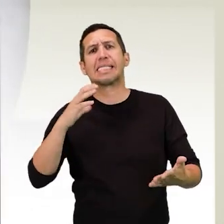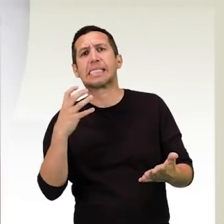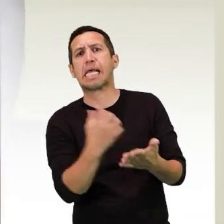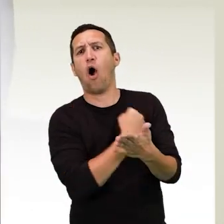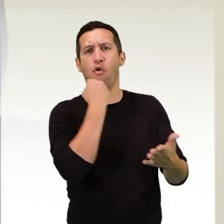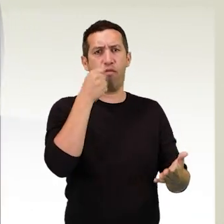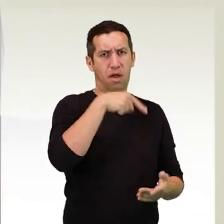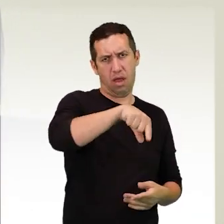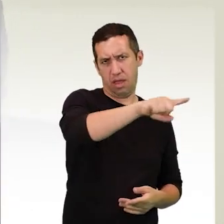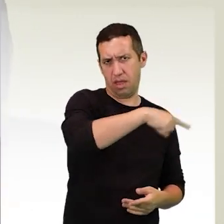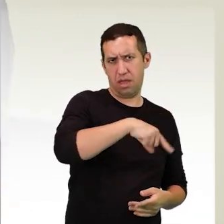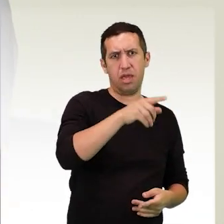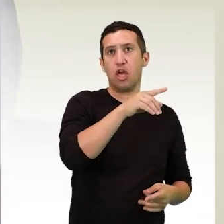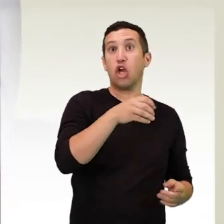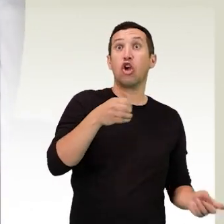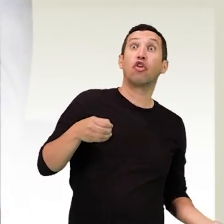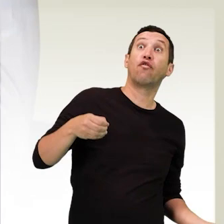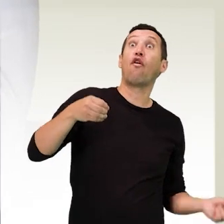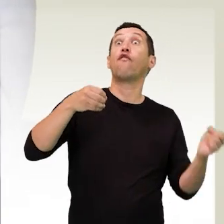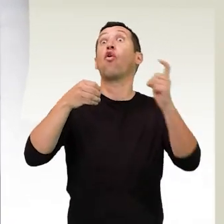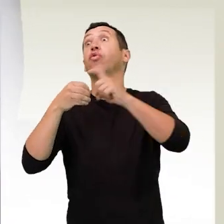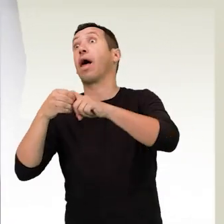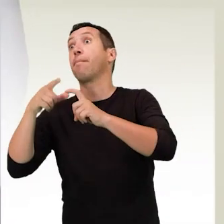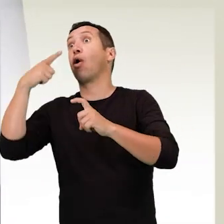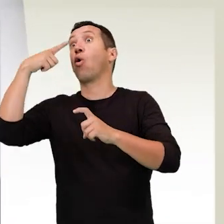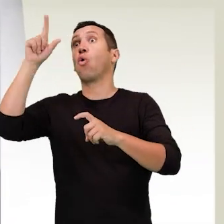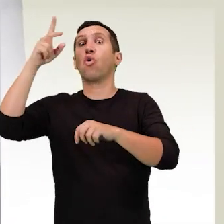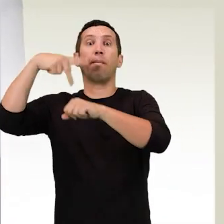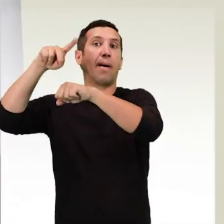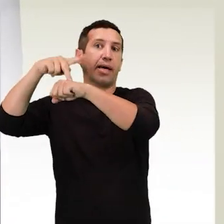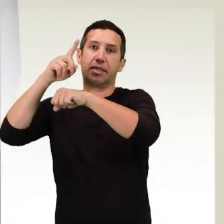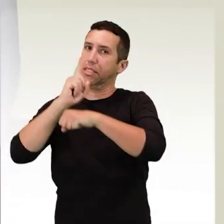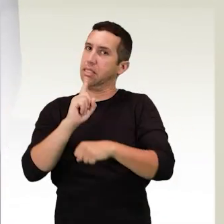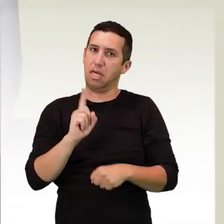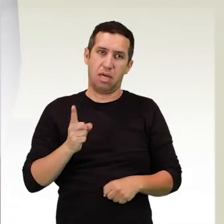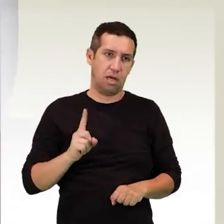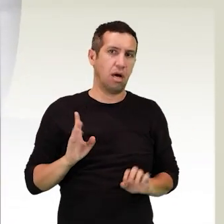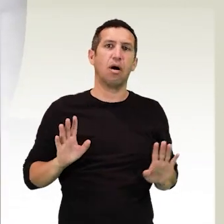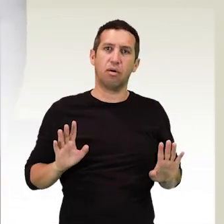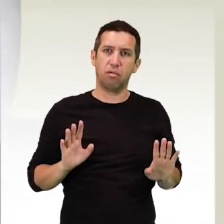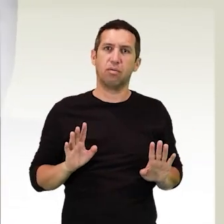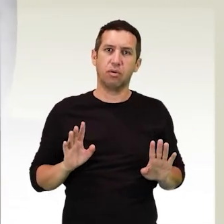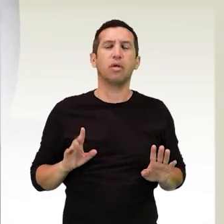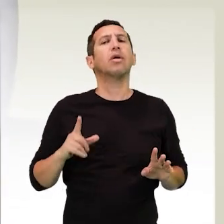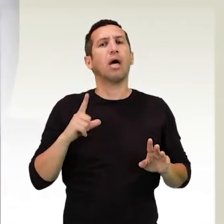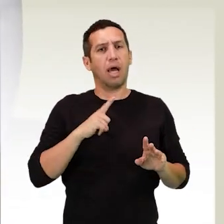protegidos, eles vão ser retirados daquela situação, eles não vão ser deportados se eles forem imigrantes,